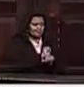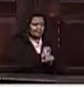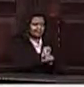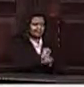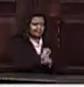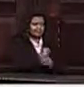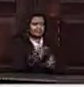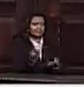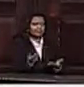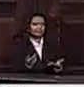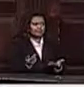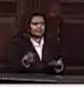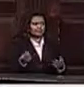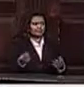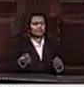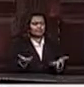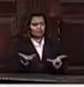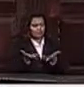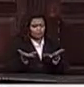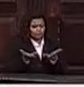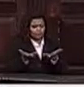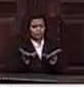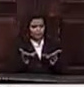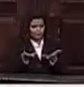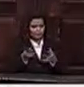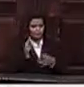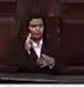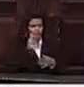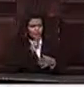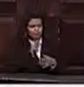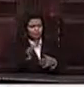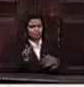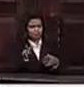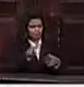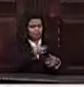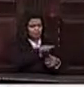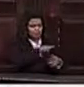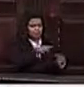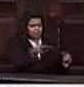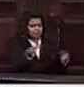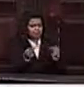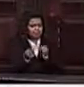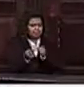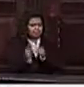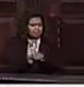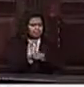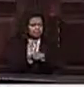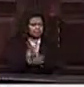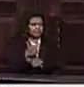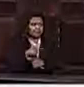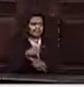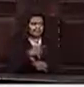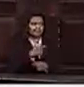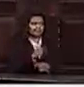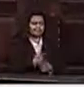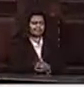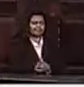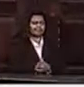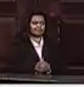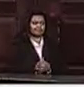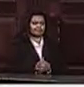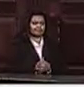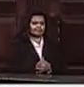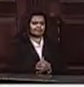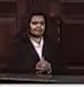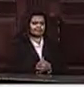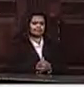nós temos, e não há como dizer isso de outra maneira, houve sim um projeto que ao longo do